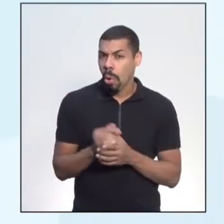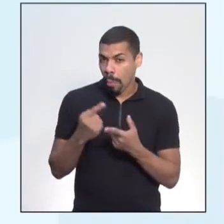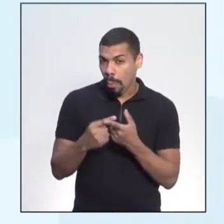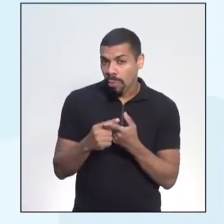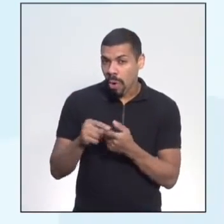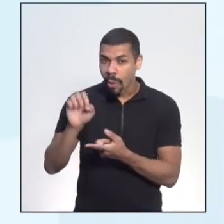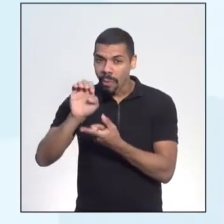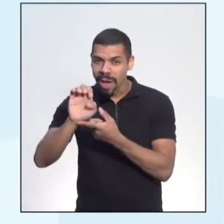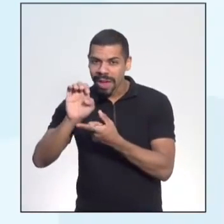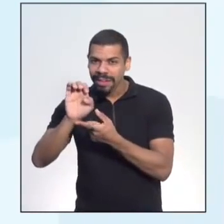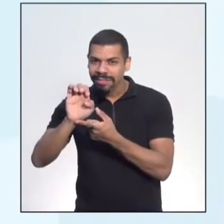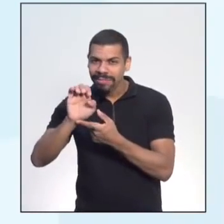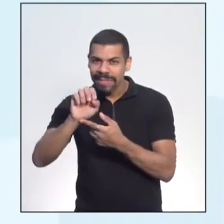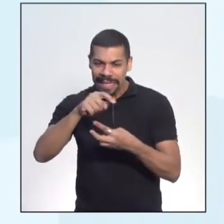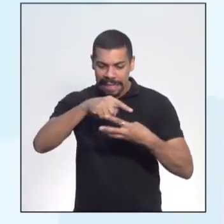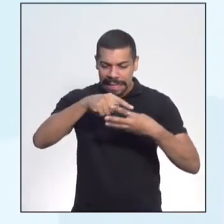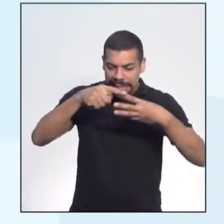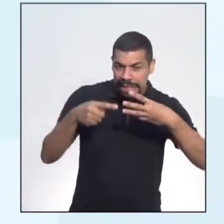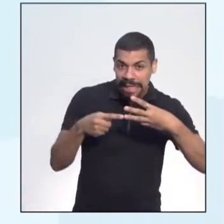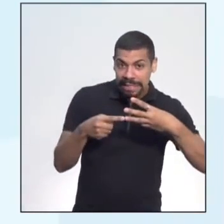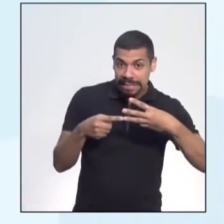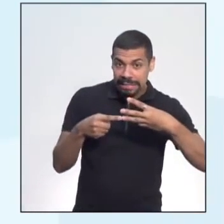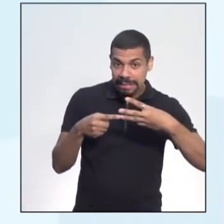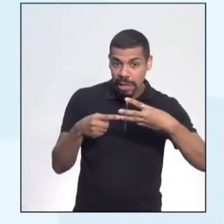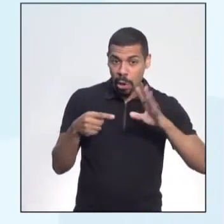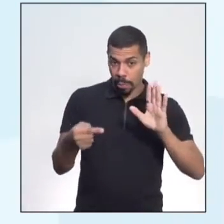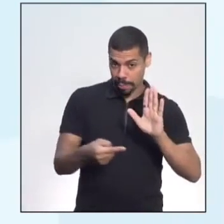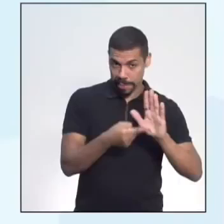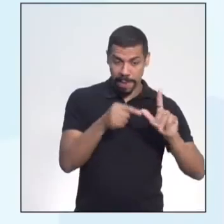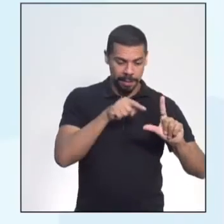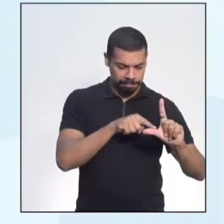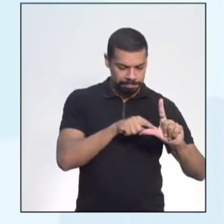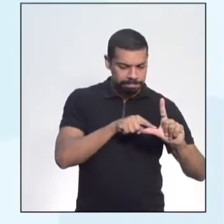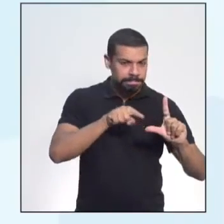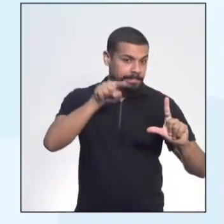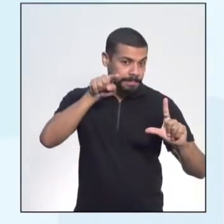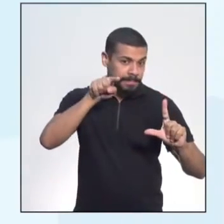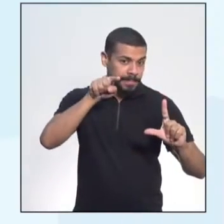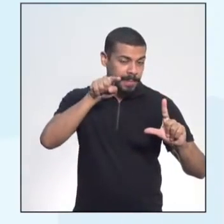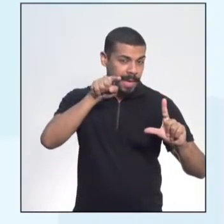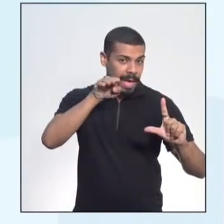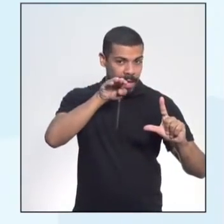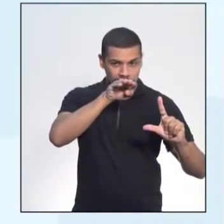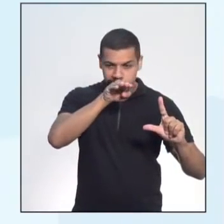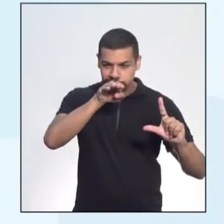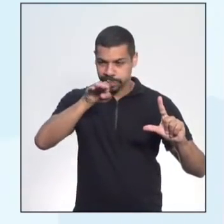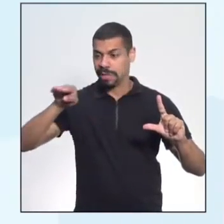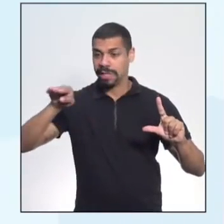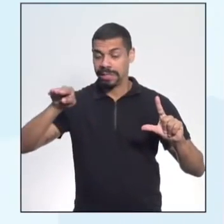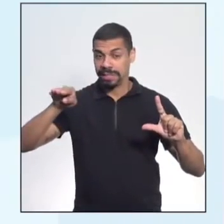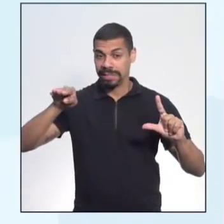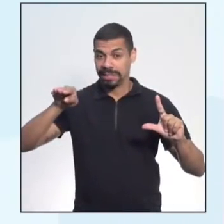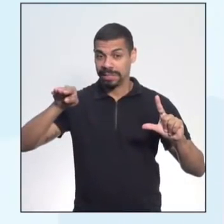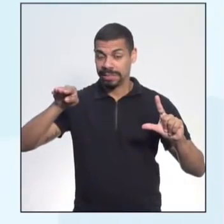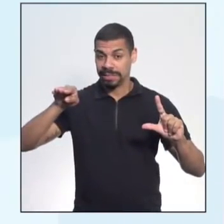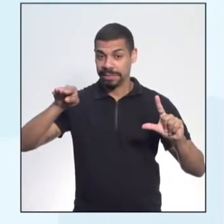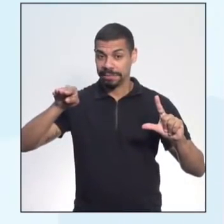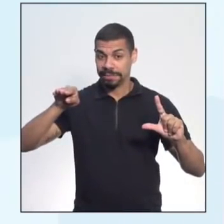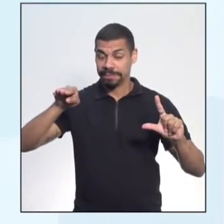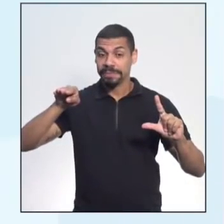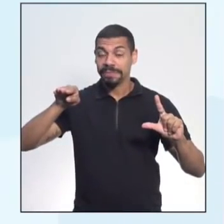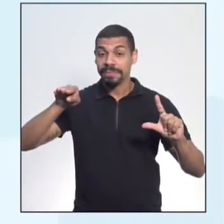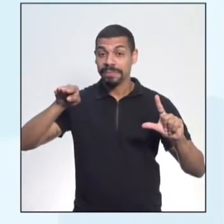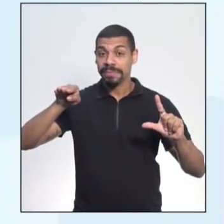o item E ele está composto por 3 pedaços. O primeiro pedaço ele é crescente, depois ele fica constante, paralelo ao